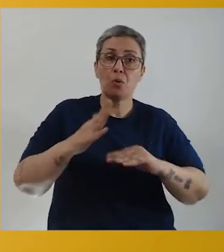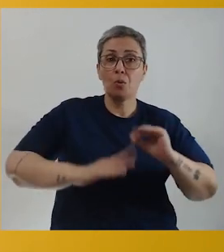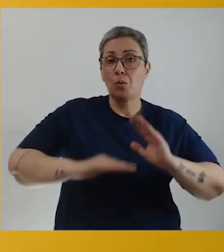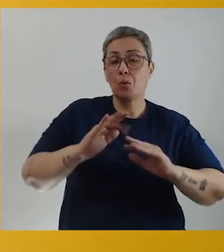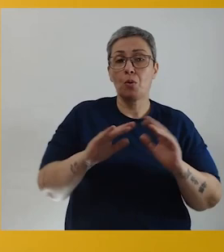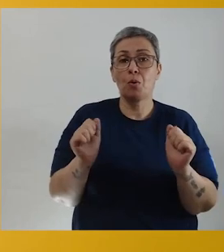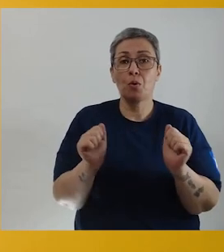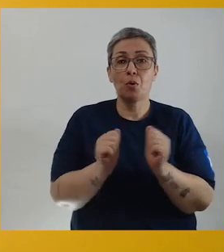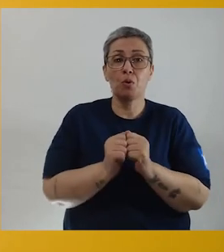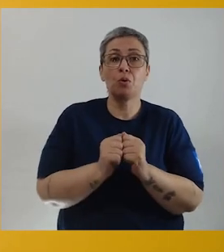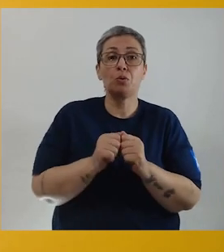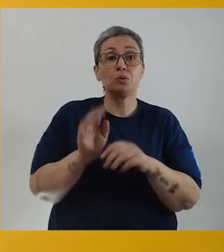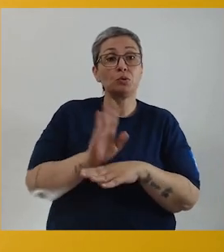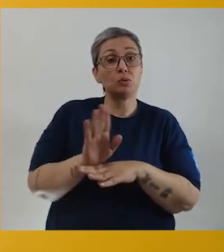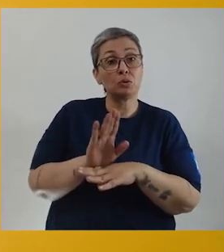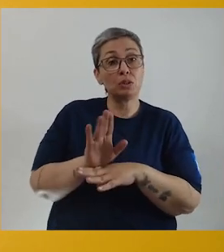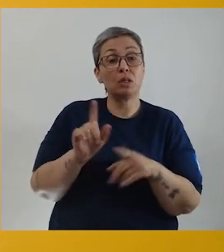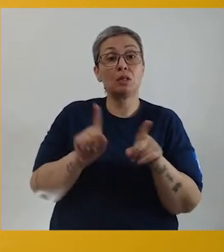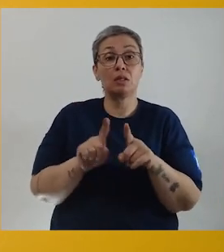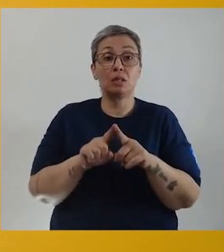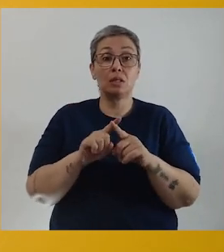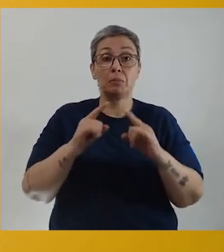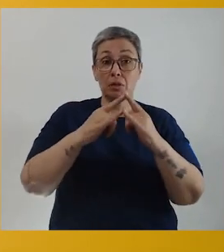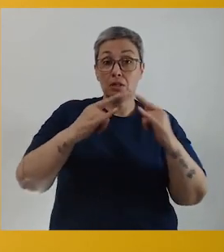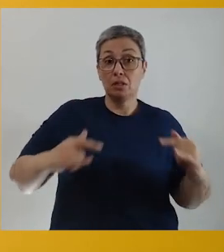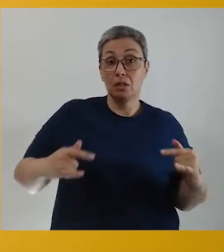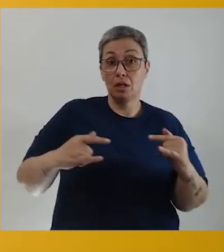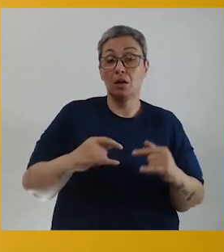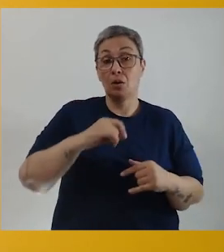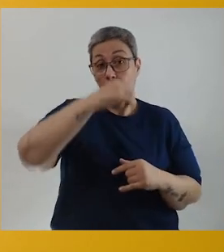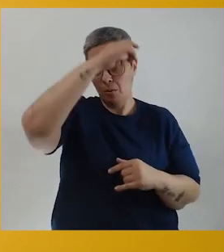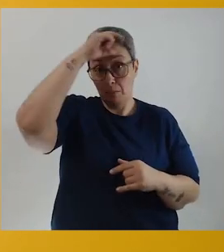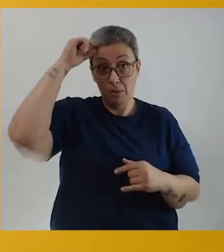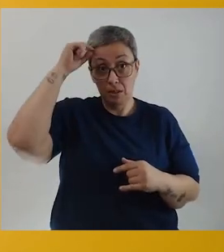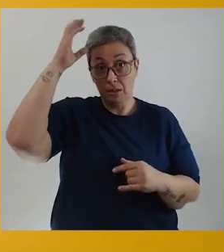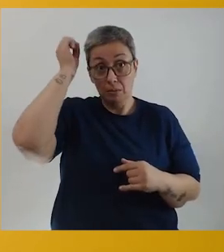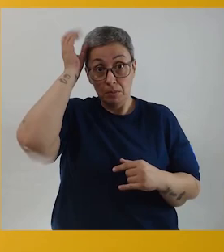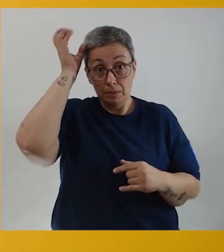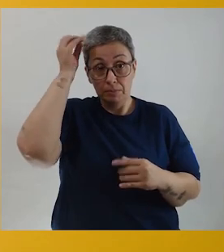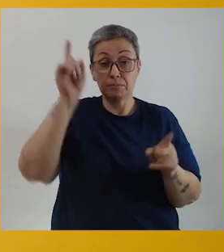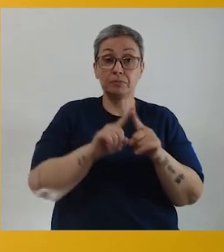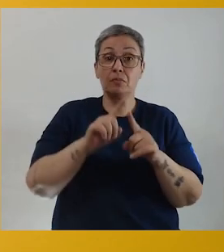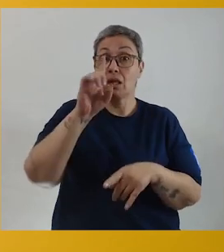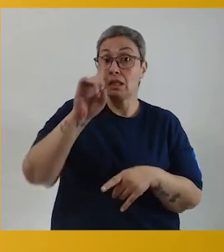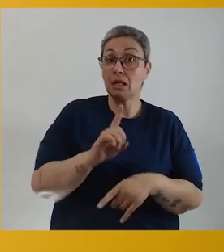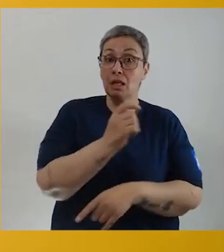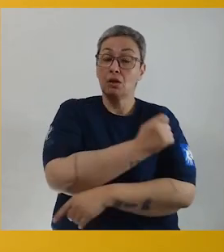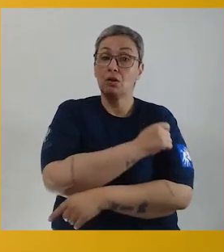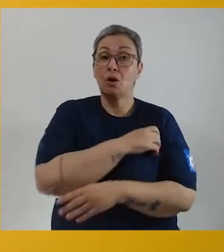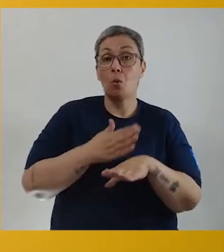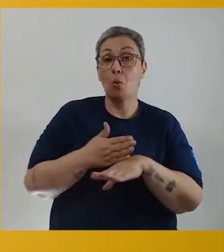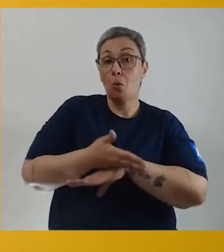promovemos uma ação junto ao Cinemark e junto ao Circo Patati Patatá. As crianças, com